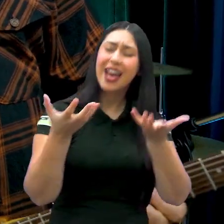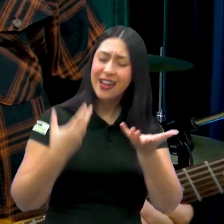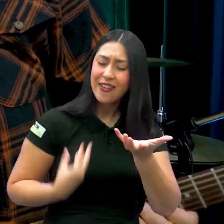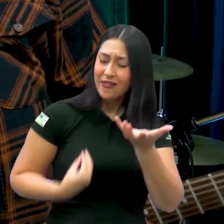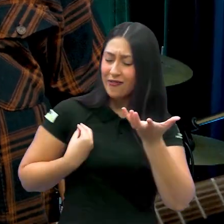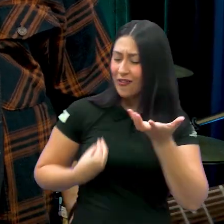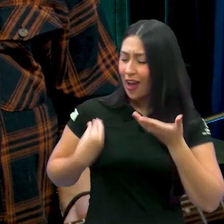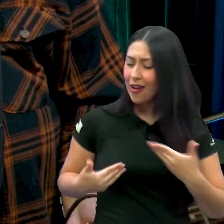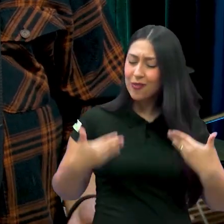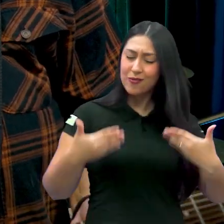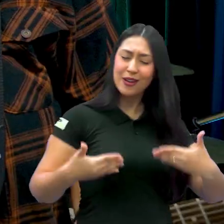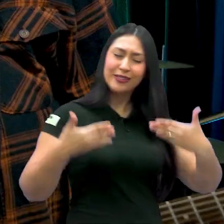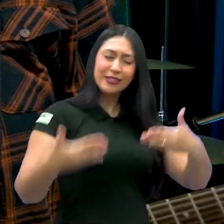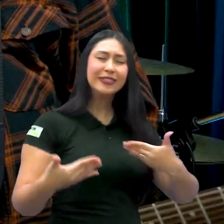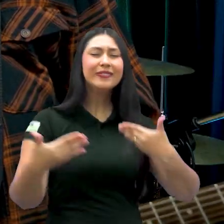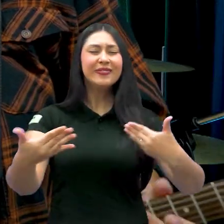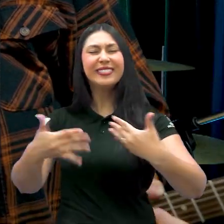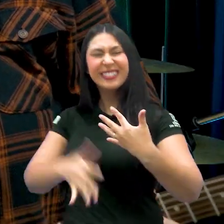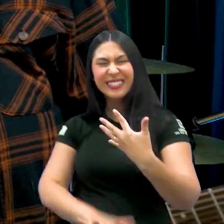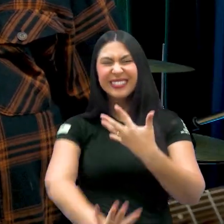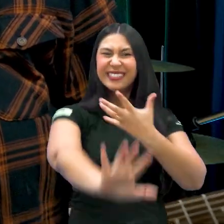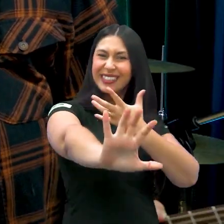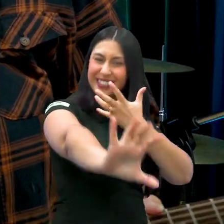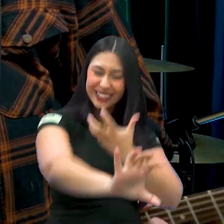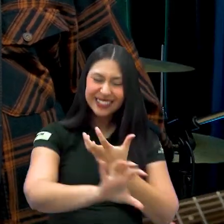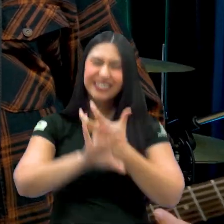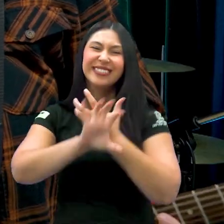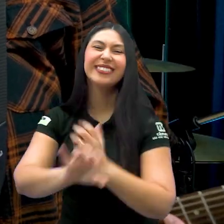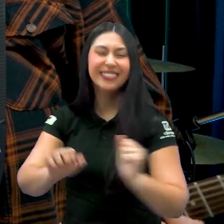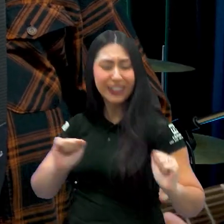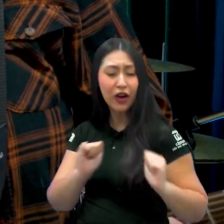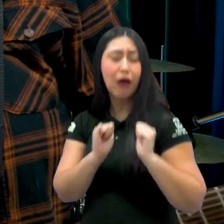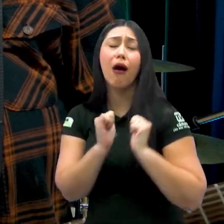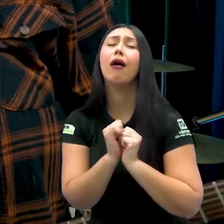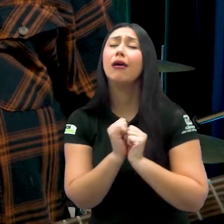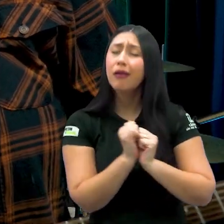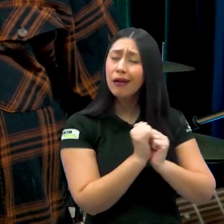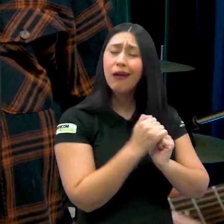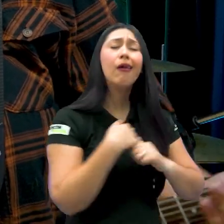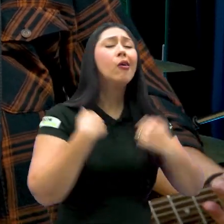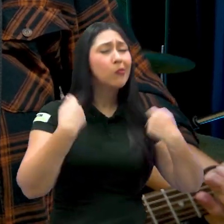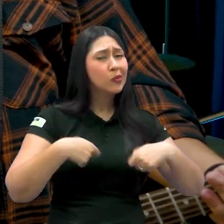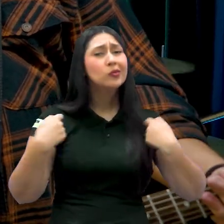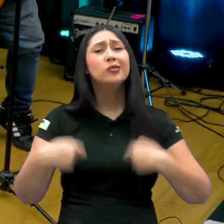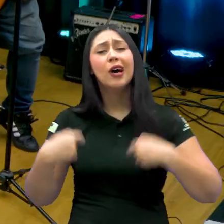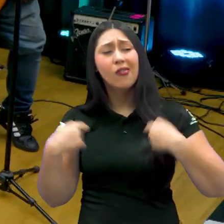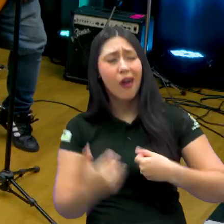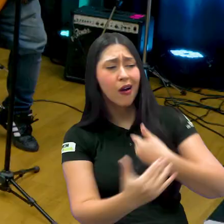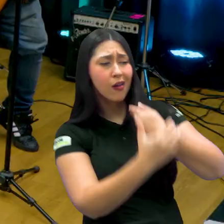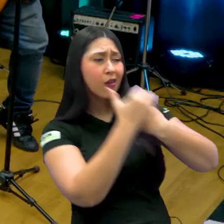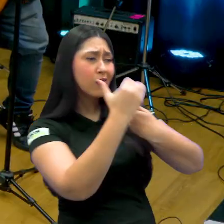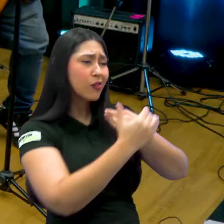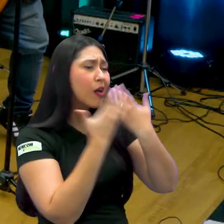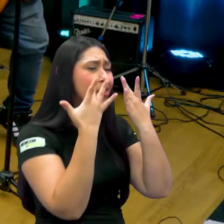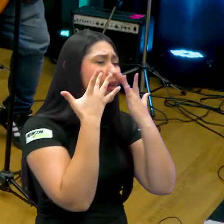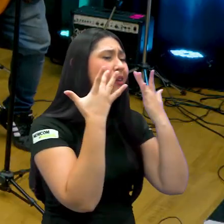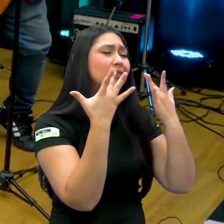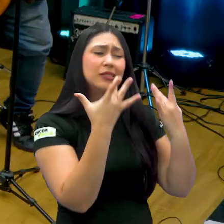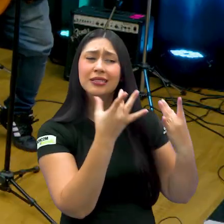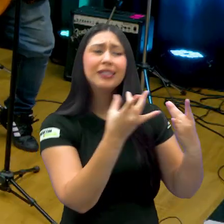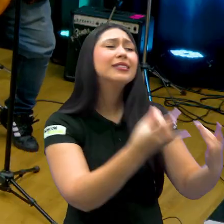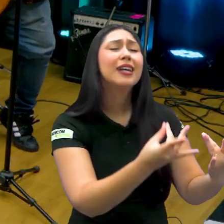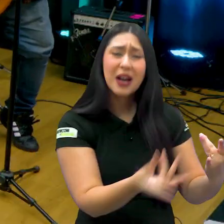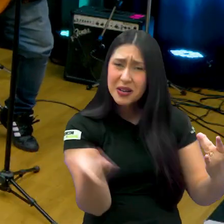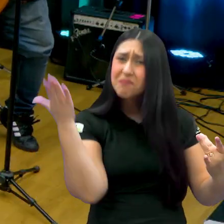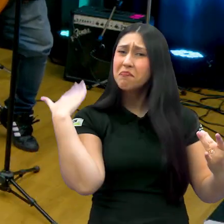Só quero viver a vida assim, com você perto de mim. Deveria ter falado como a